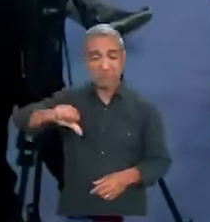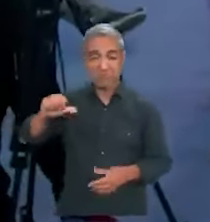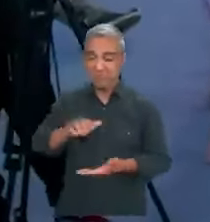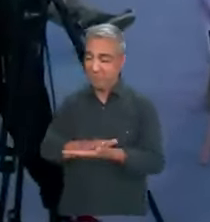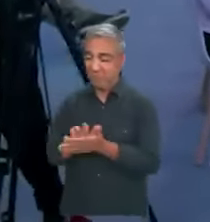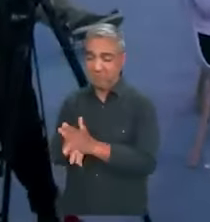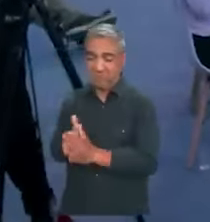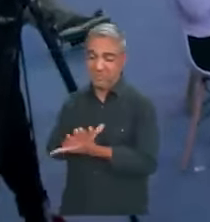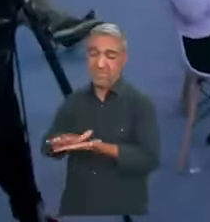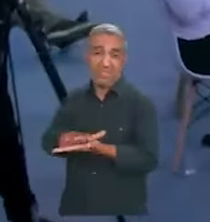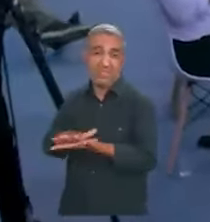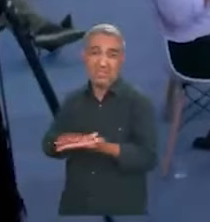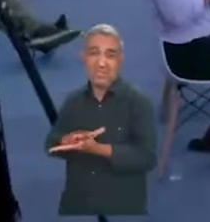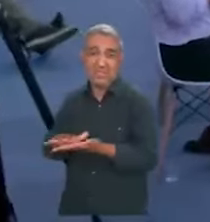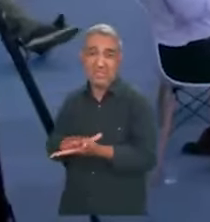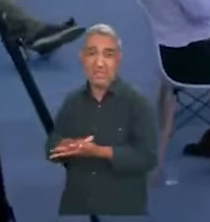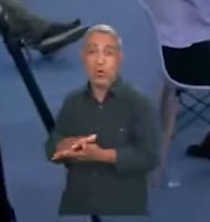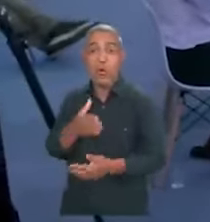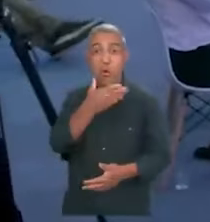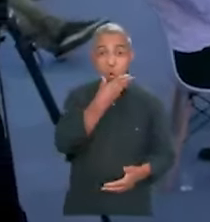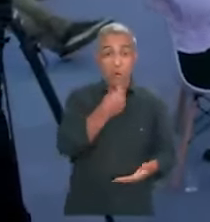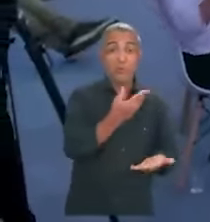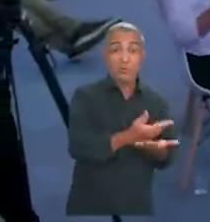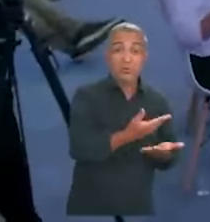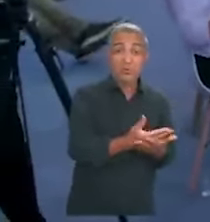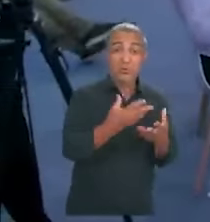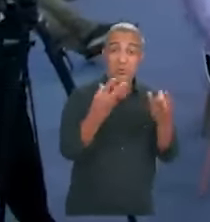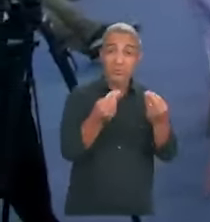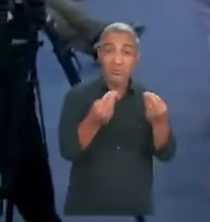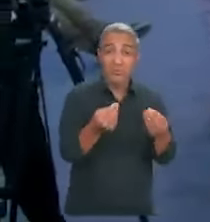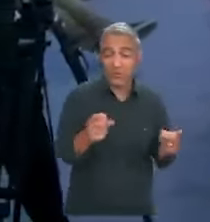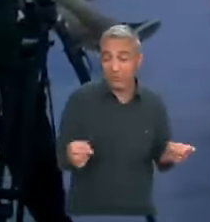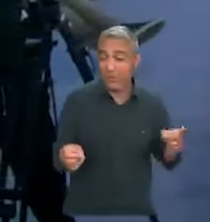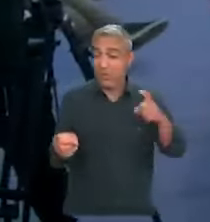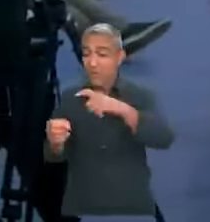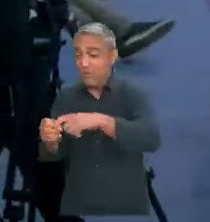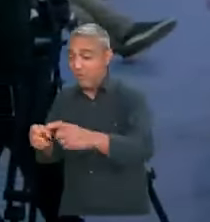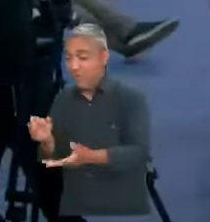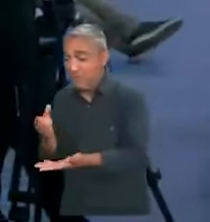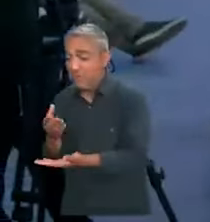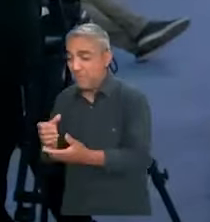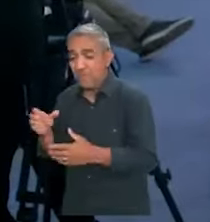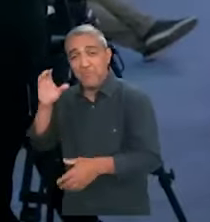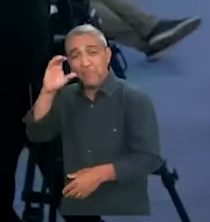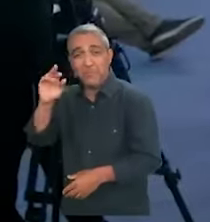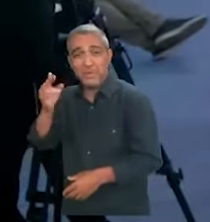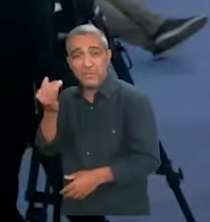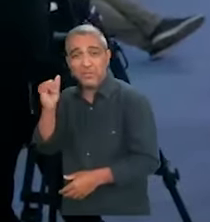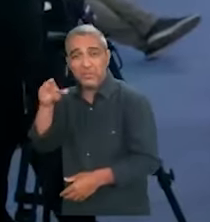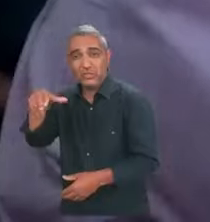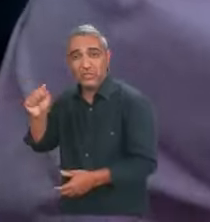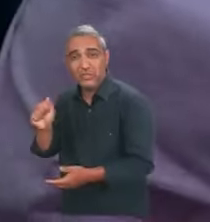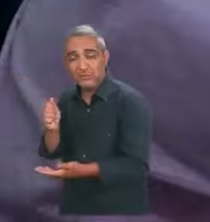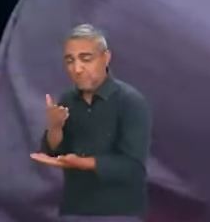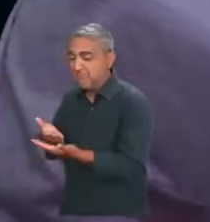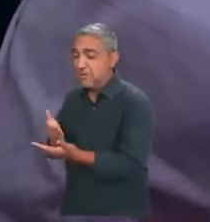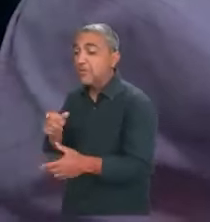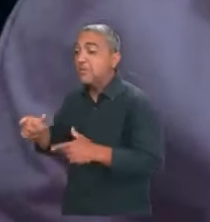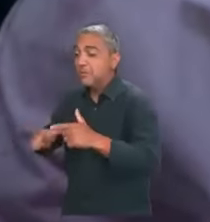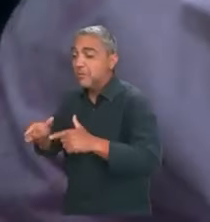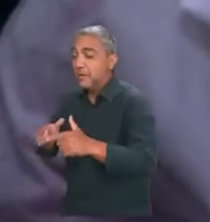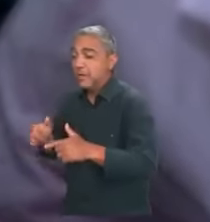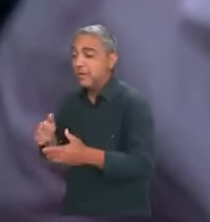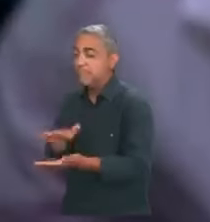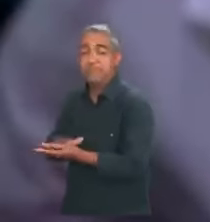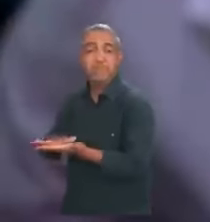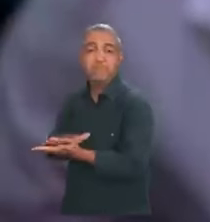ouvir ele, ele não foi relevante. Depois de 2 anos, voltou para o país dele. Ele pensou, o que eu faço agora? E Deus falou,